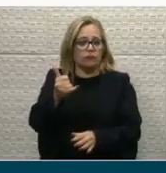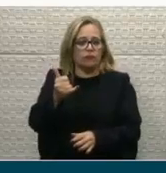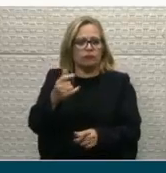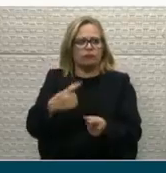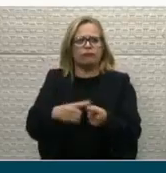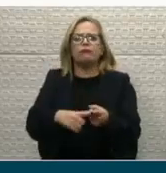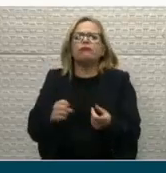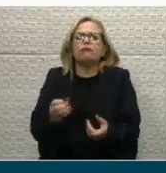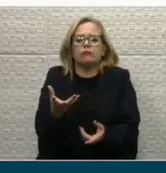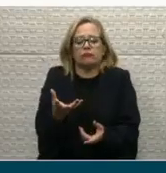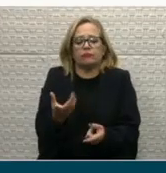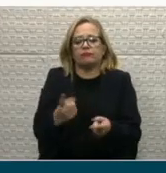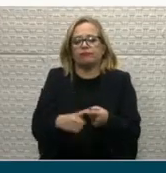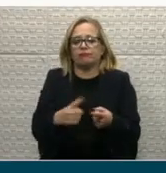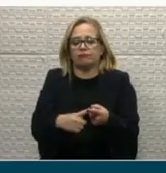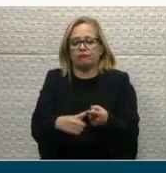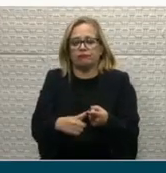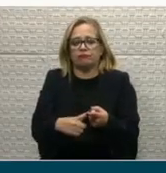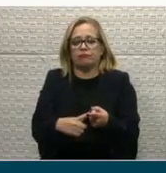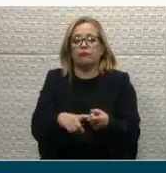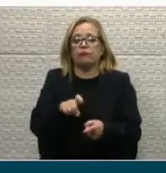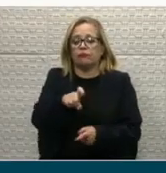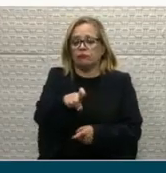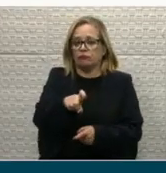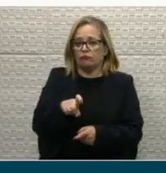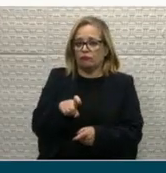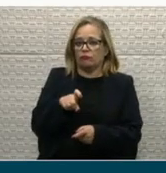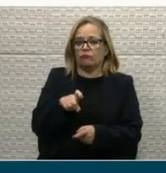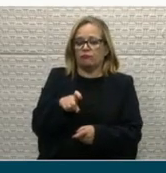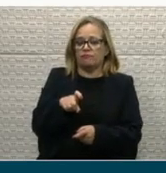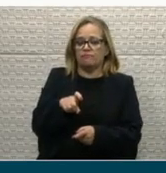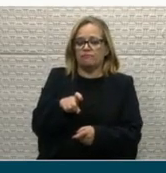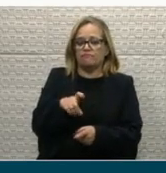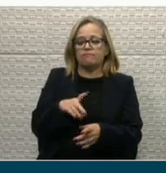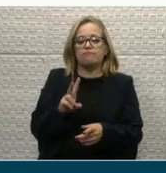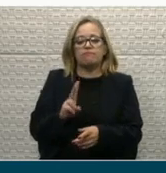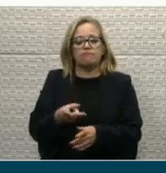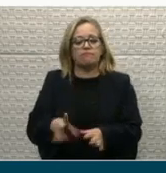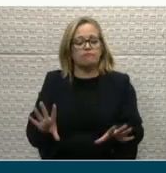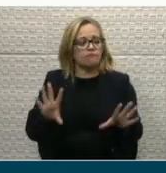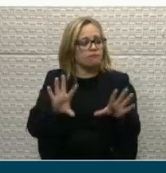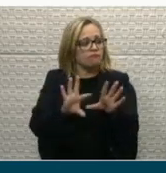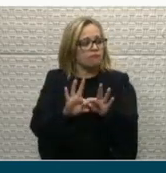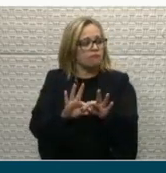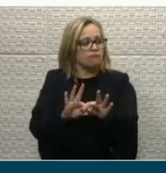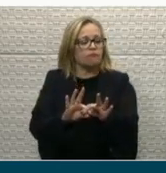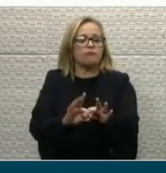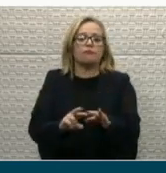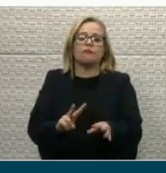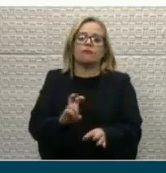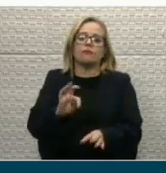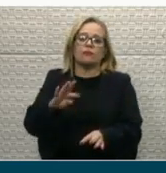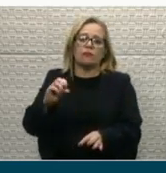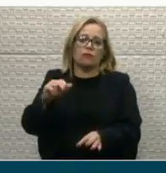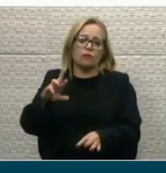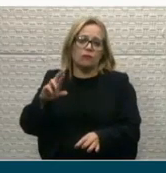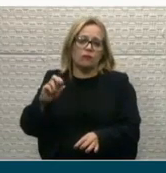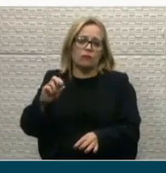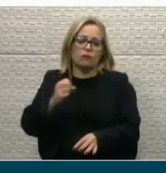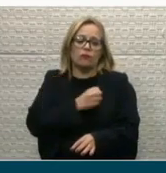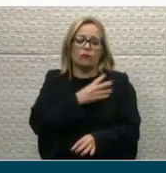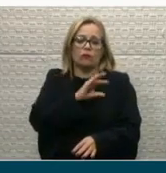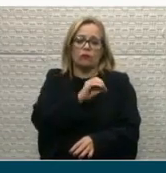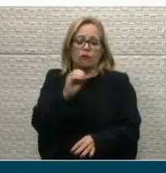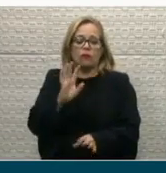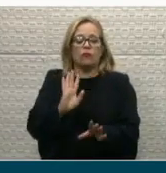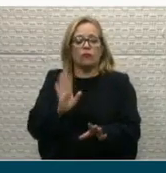que isso acontece? Porque o x ele vai estar associado aos vetores na forma 1, 0, e